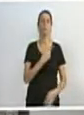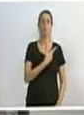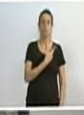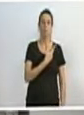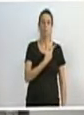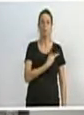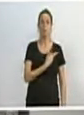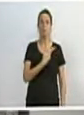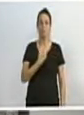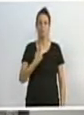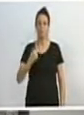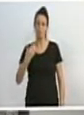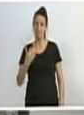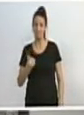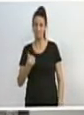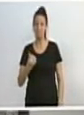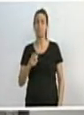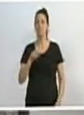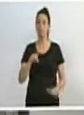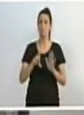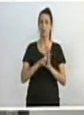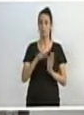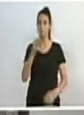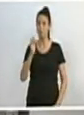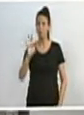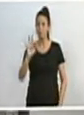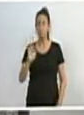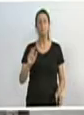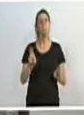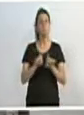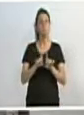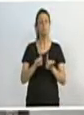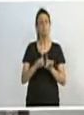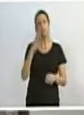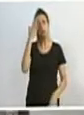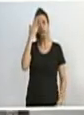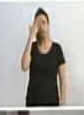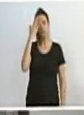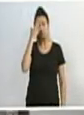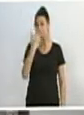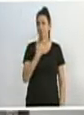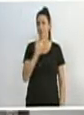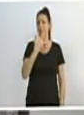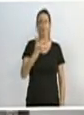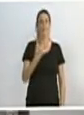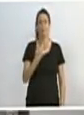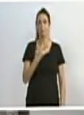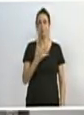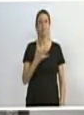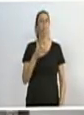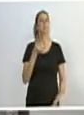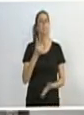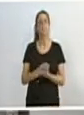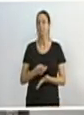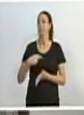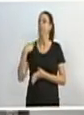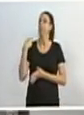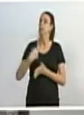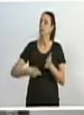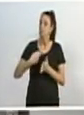federal, e, logicamente, a gente sabe que as coisas não são fáceis, são sempre com lutas, com dificuldade, mas